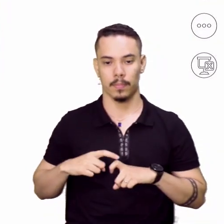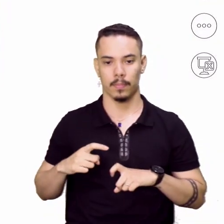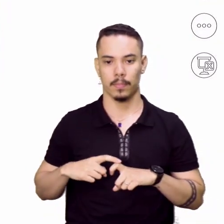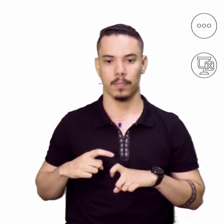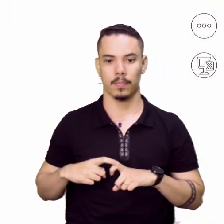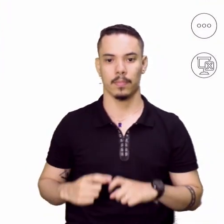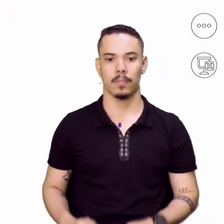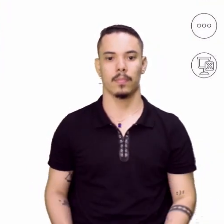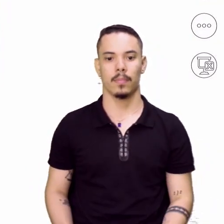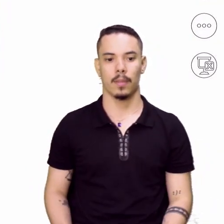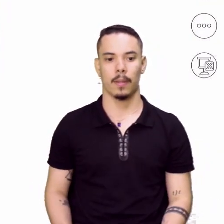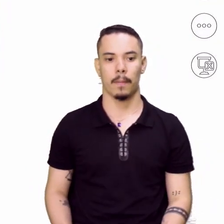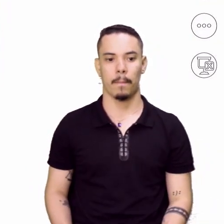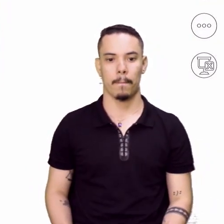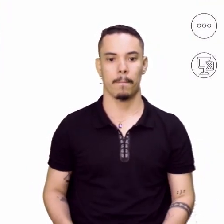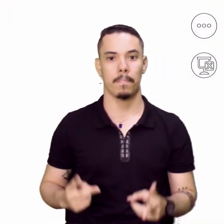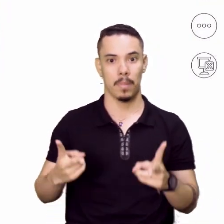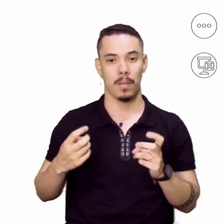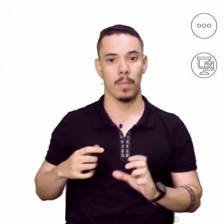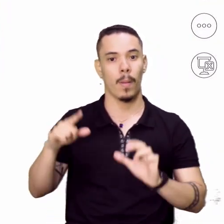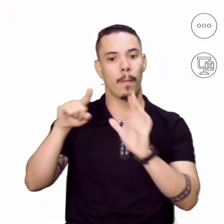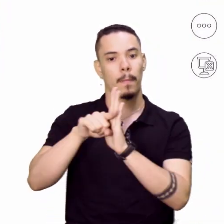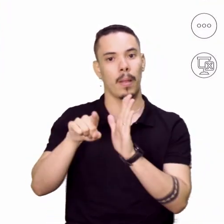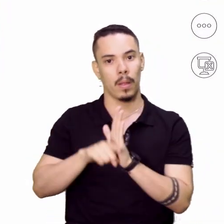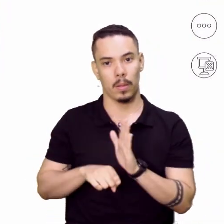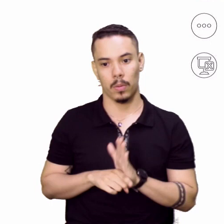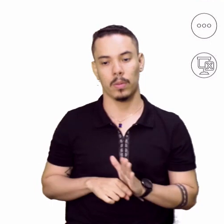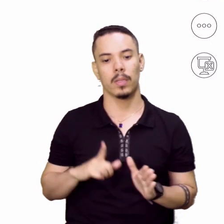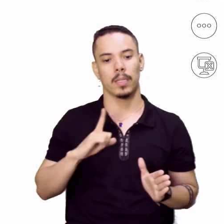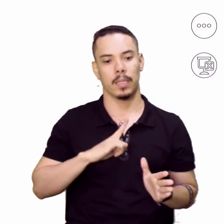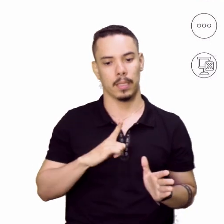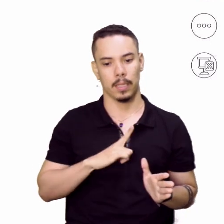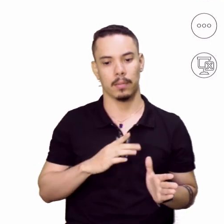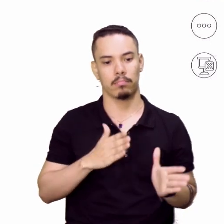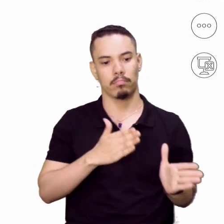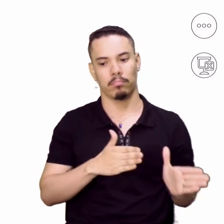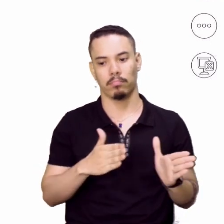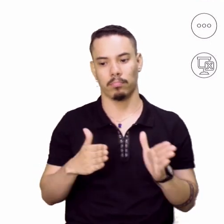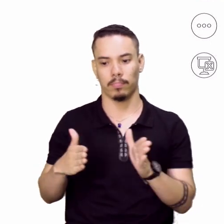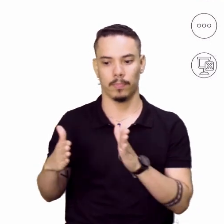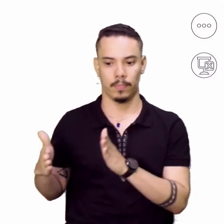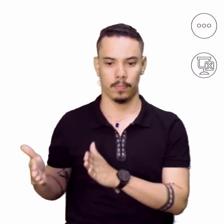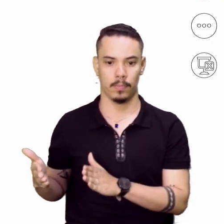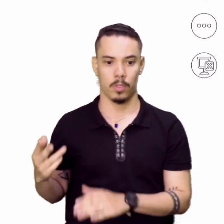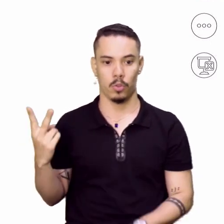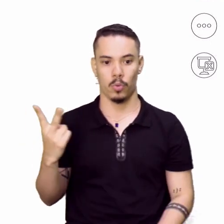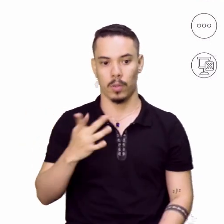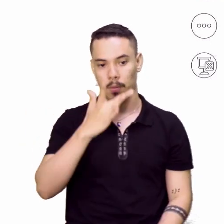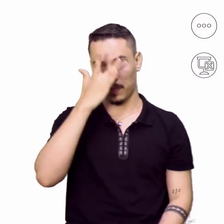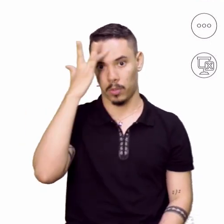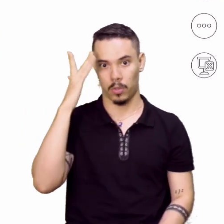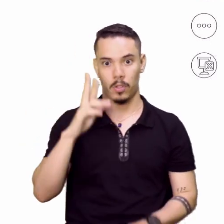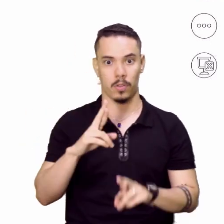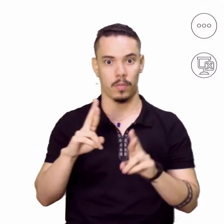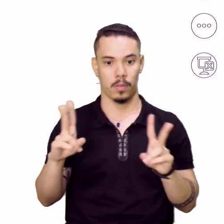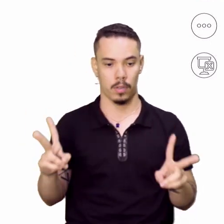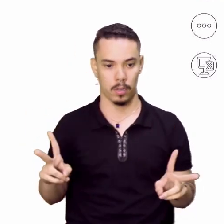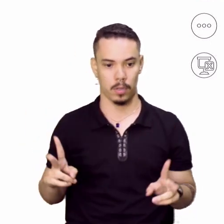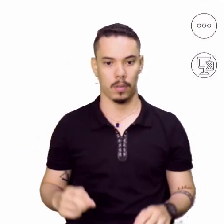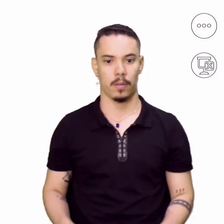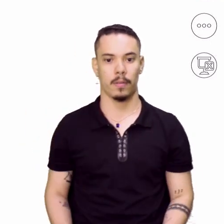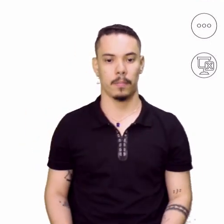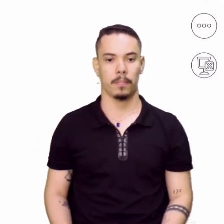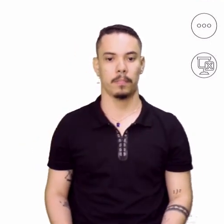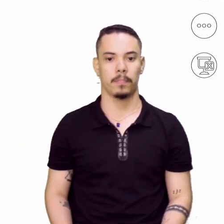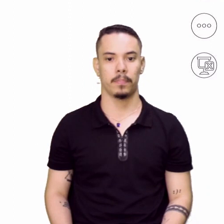then percebeu que as perguntas elas estão sendo cada um para duas pessoas diferentes Então esse and